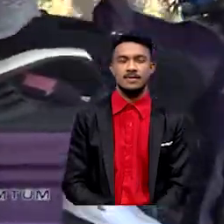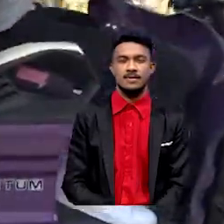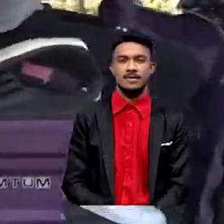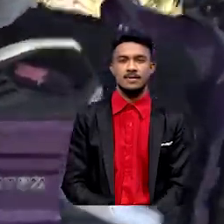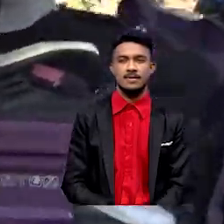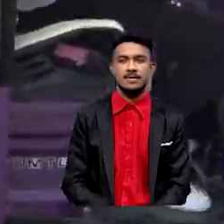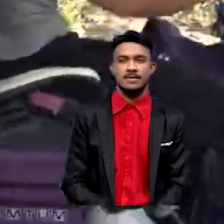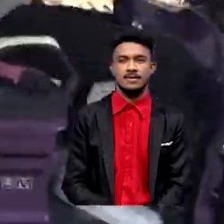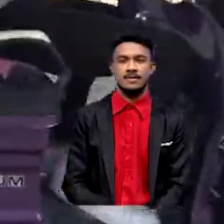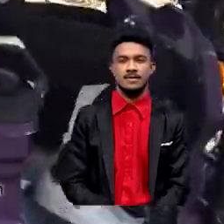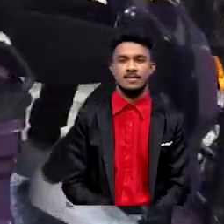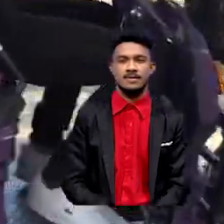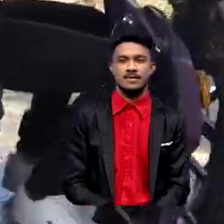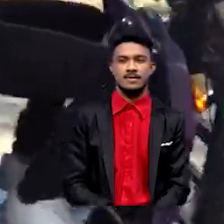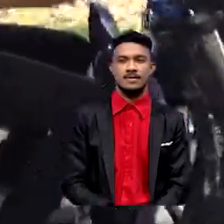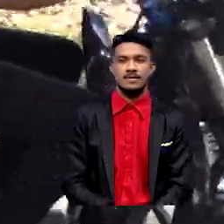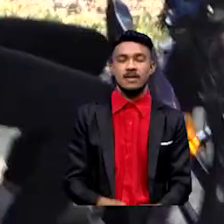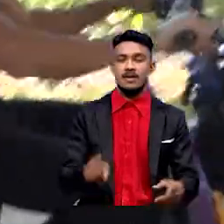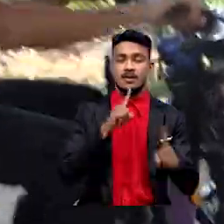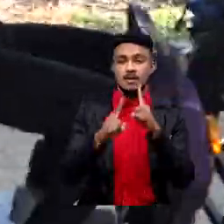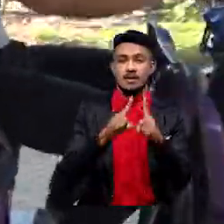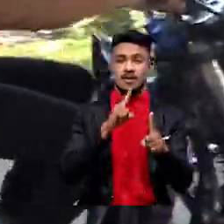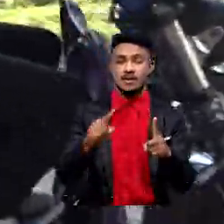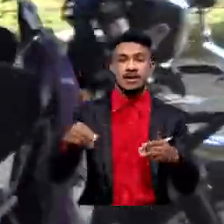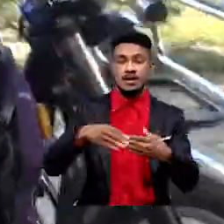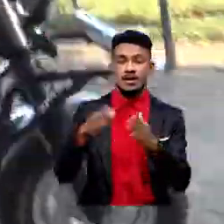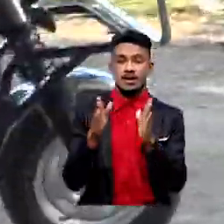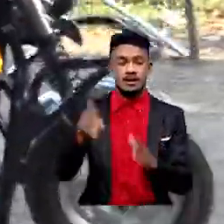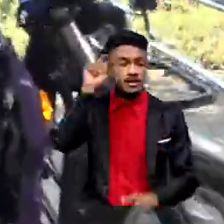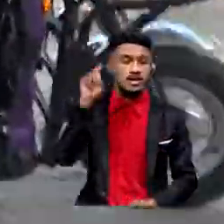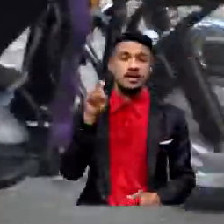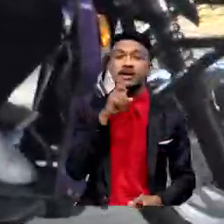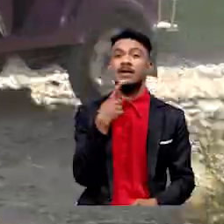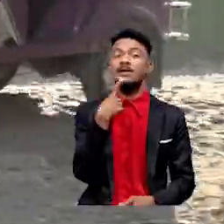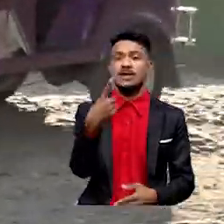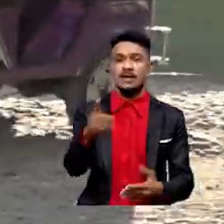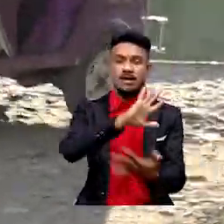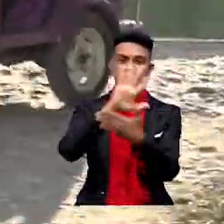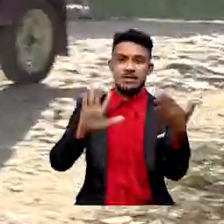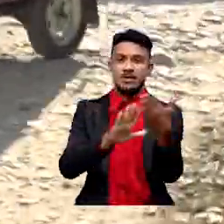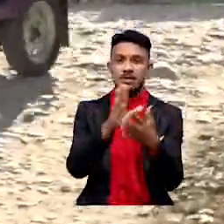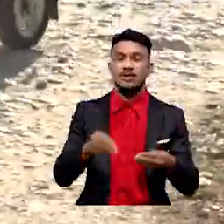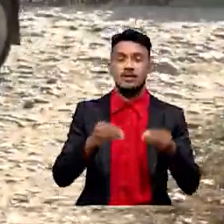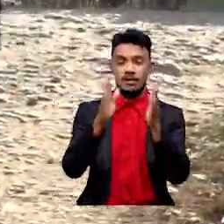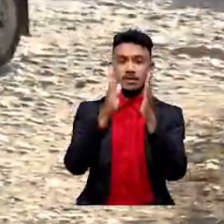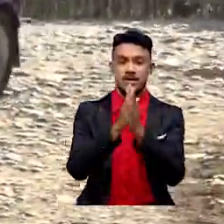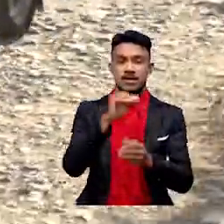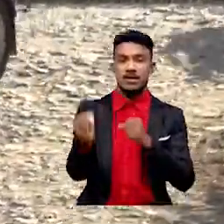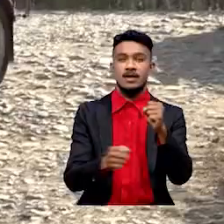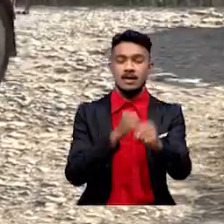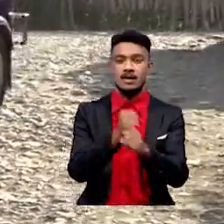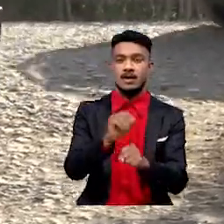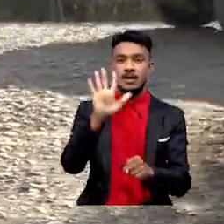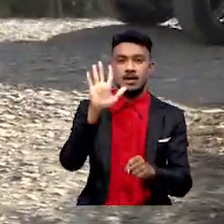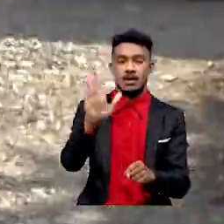Apo, benza! Lia Hirakne, líder nacional que relaciona na Guzmão, a tua cerimônia de agradecimento, tinha em Lima, padroeira